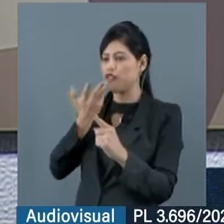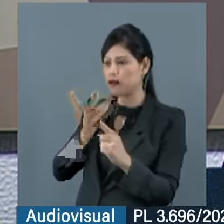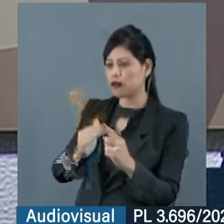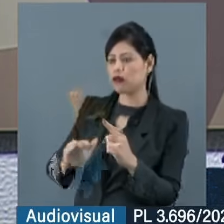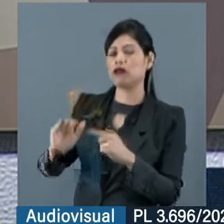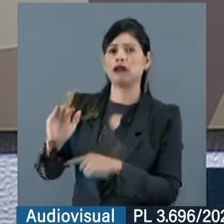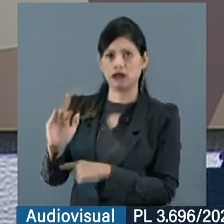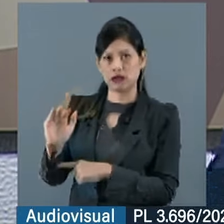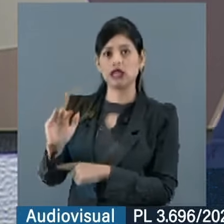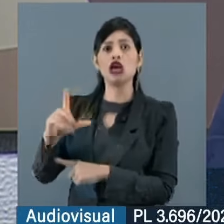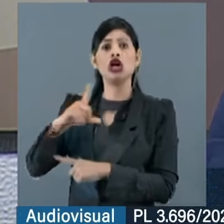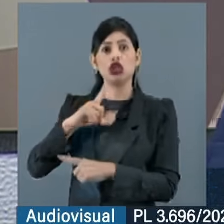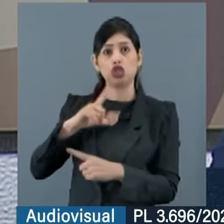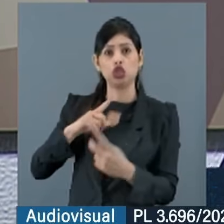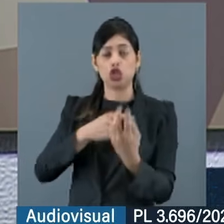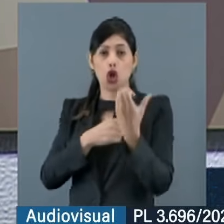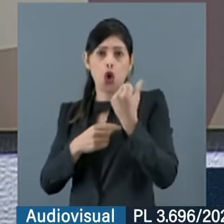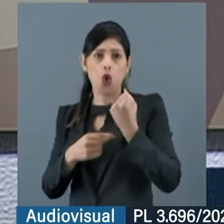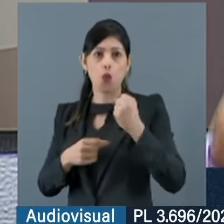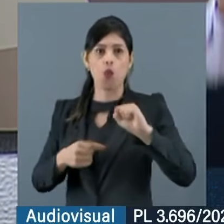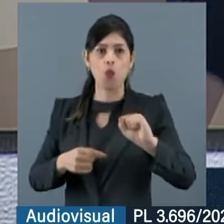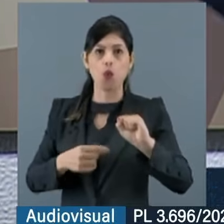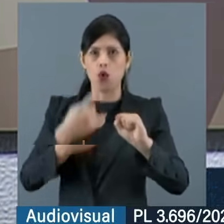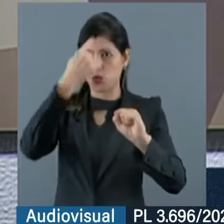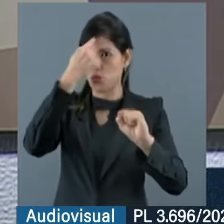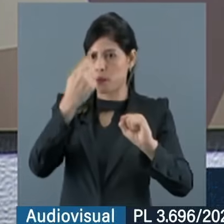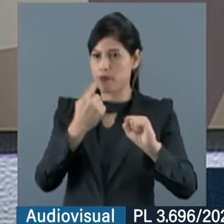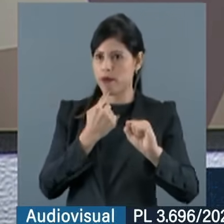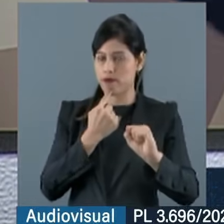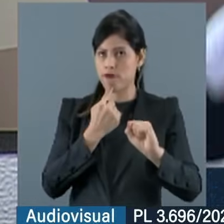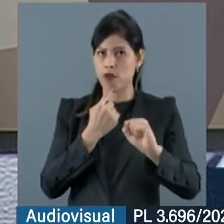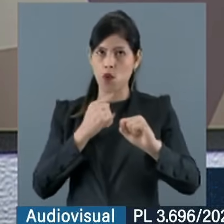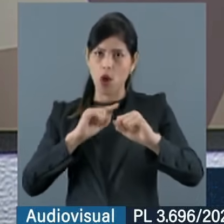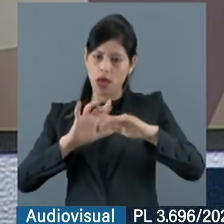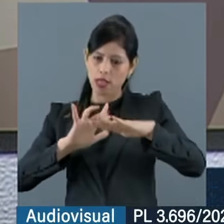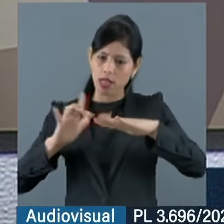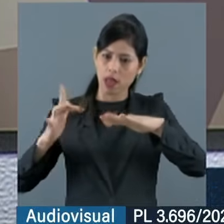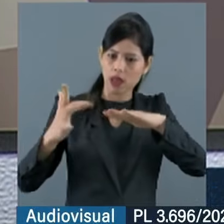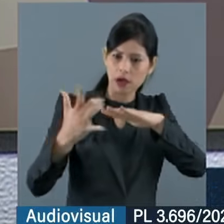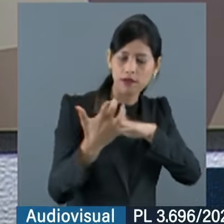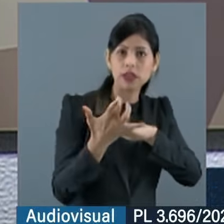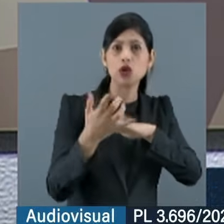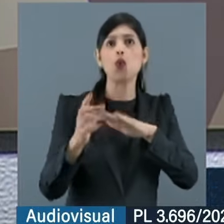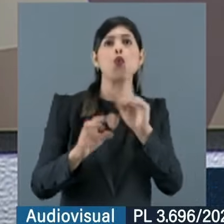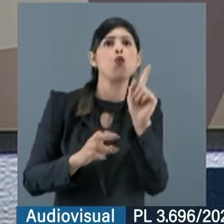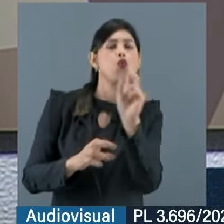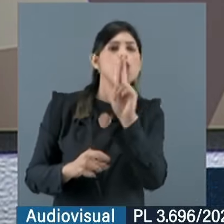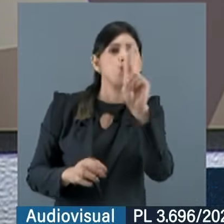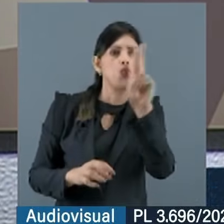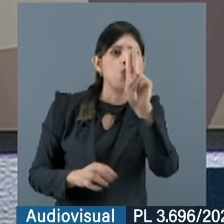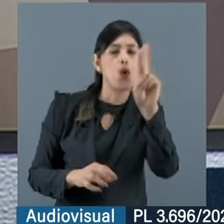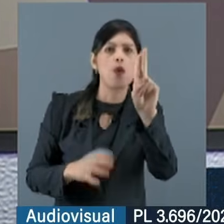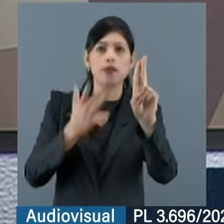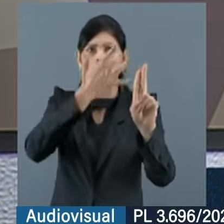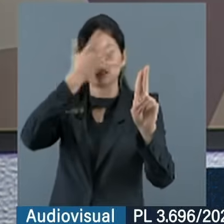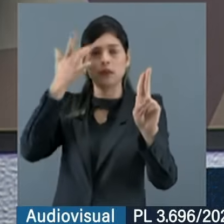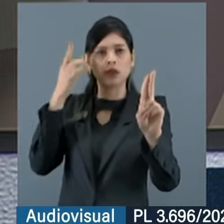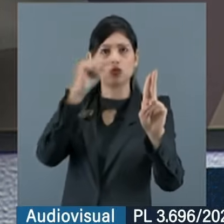Havia 8 perfis na internet com o nome do assassino das crianças de